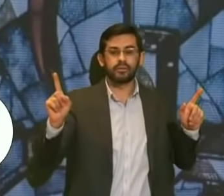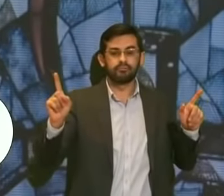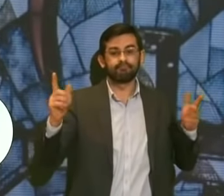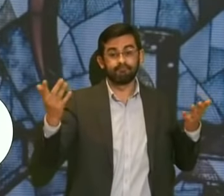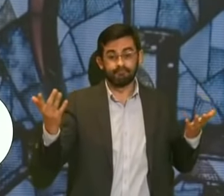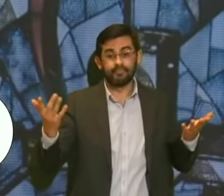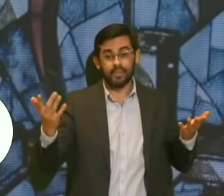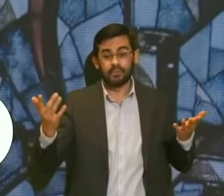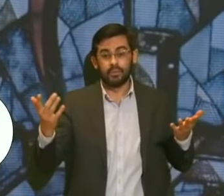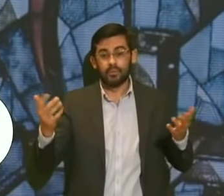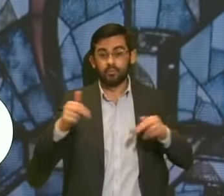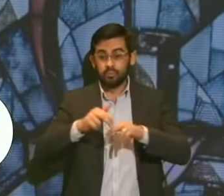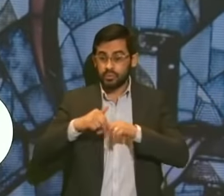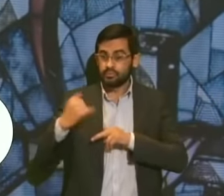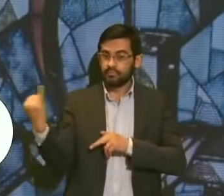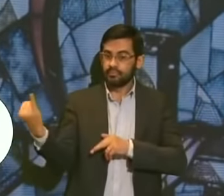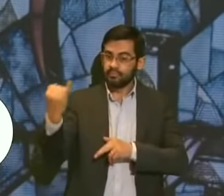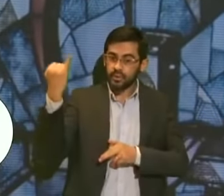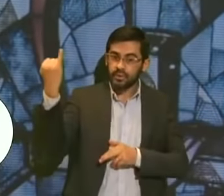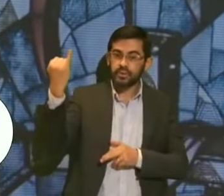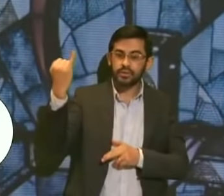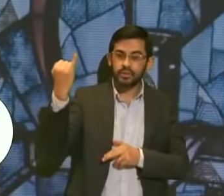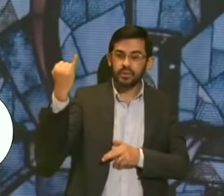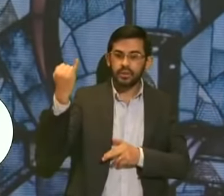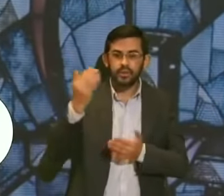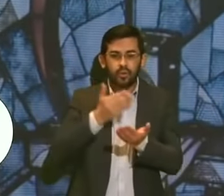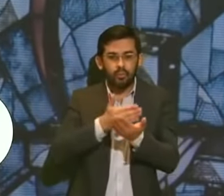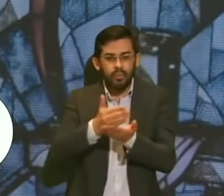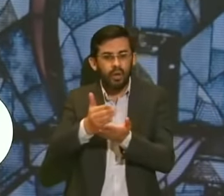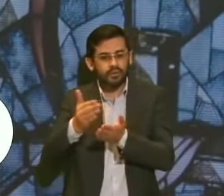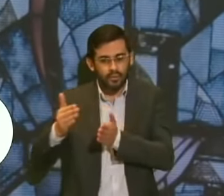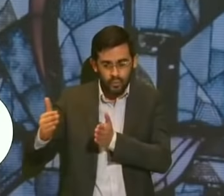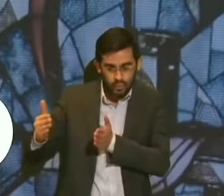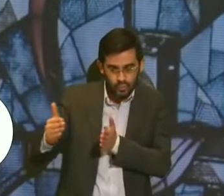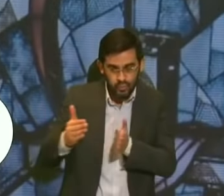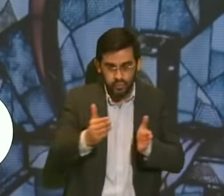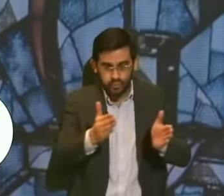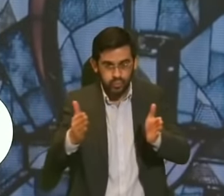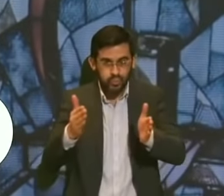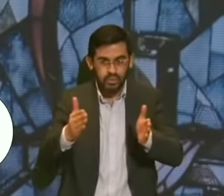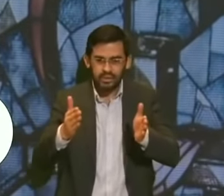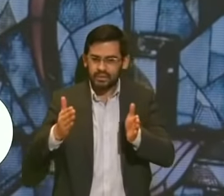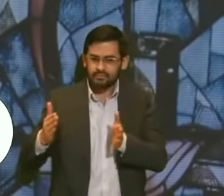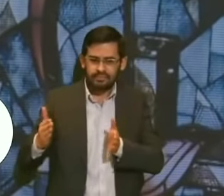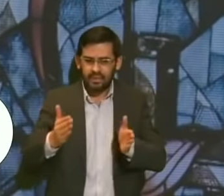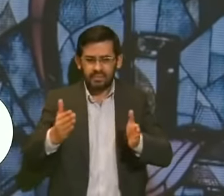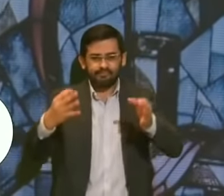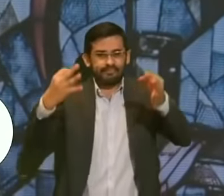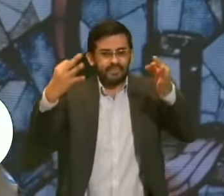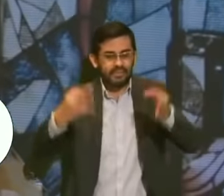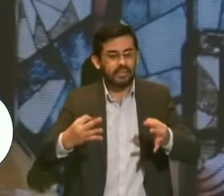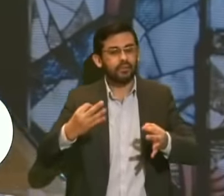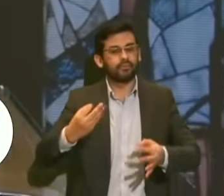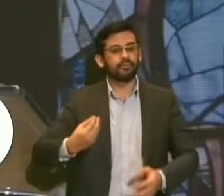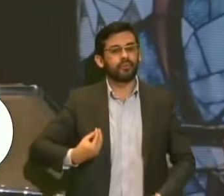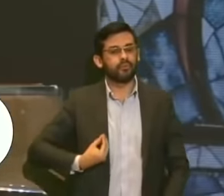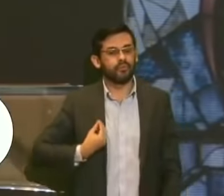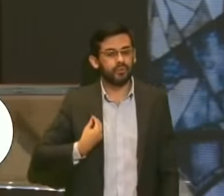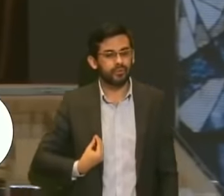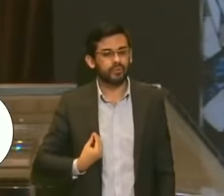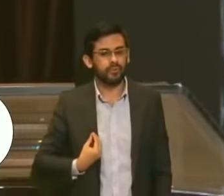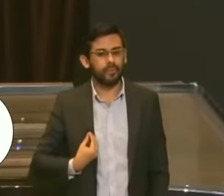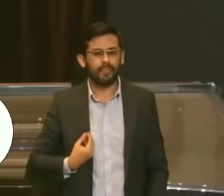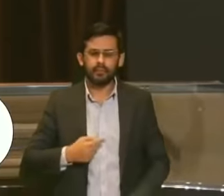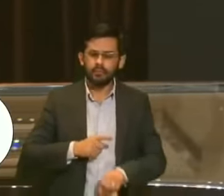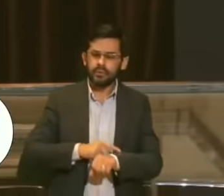outros olhos, e assim endireitar os caminhos tortos que trilhamos. Quando a gente começa